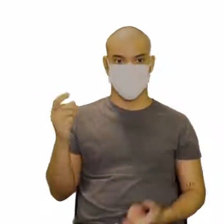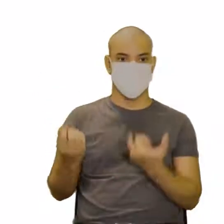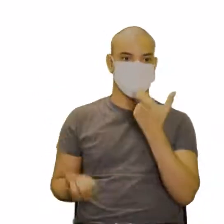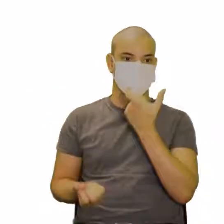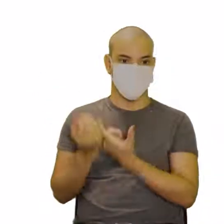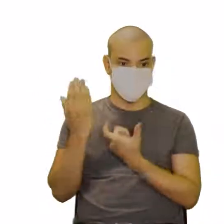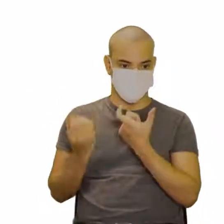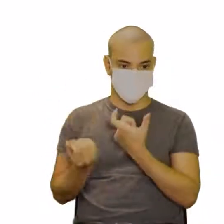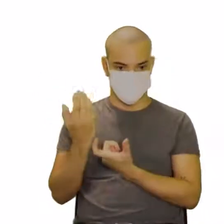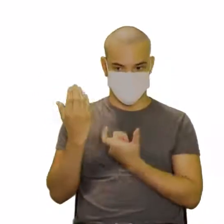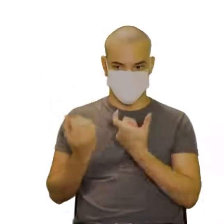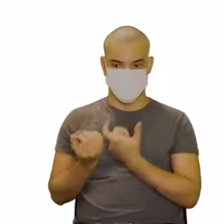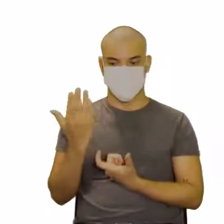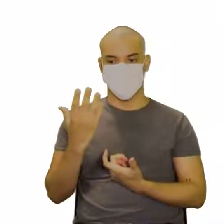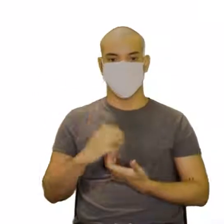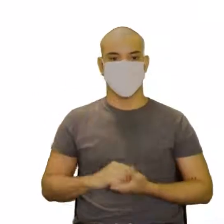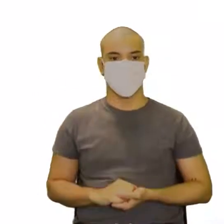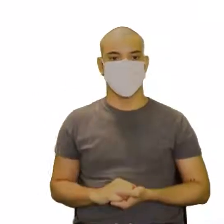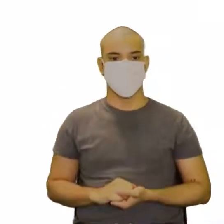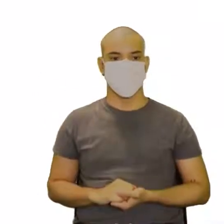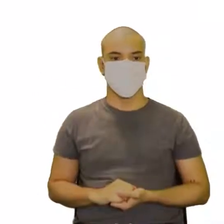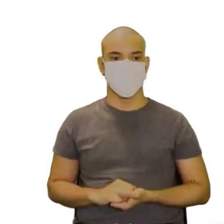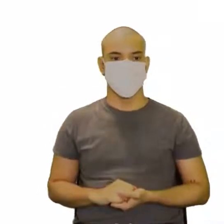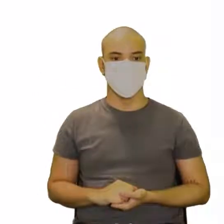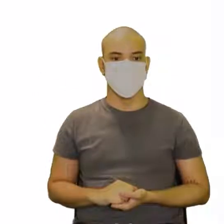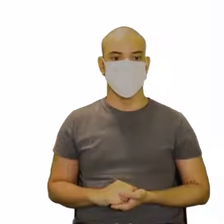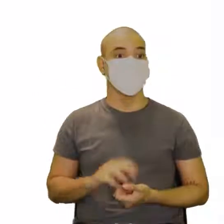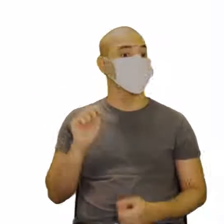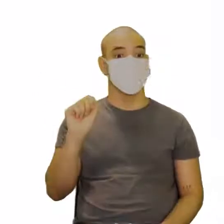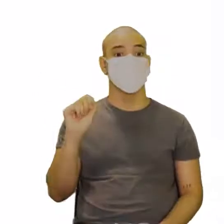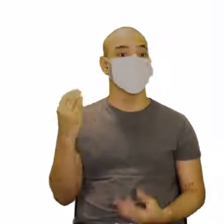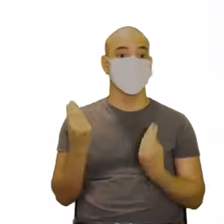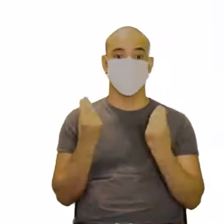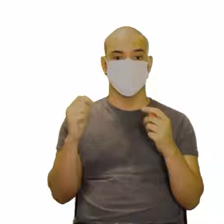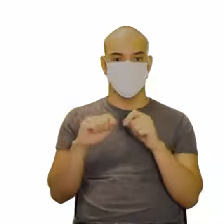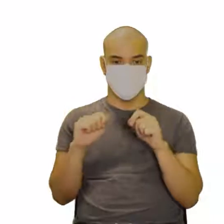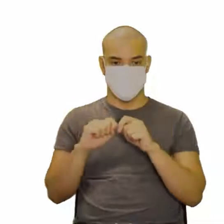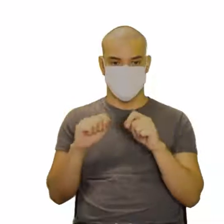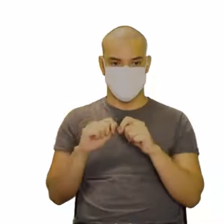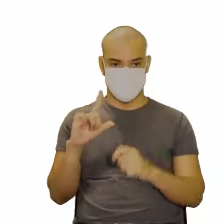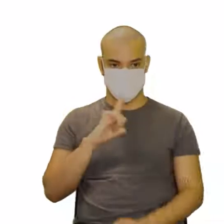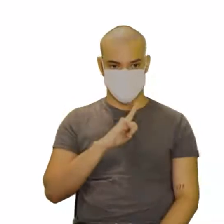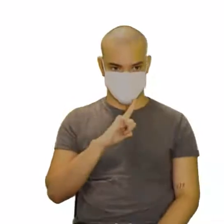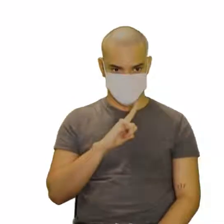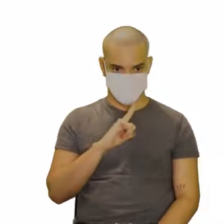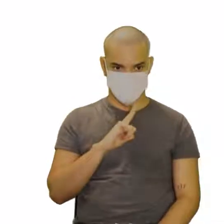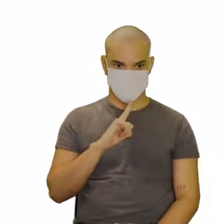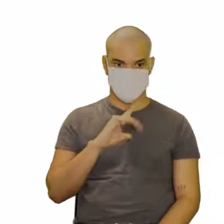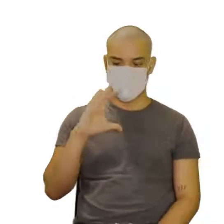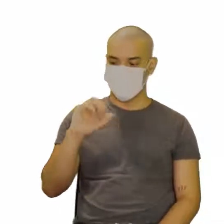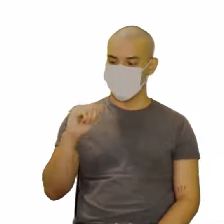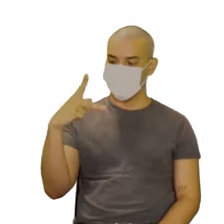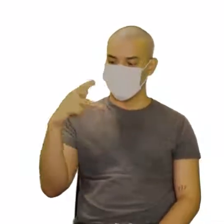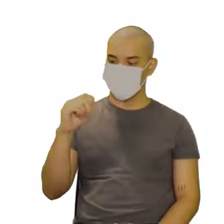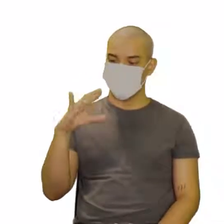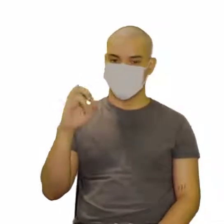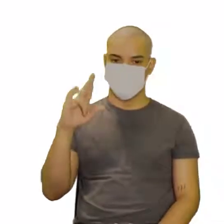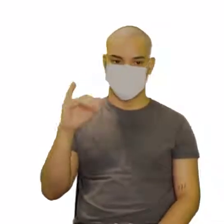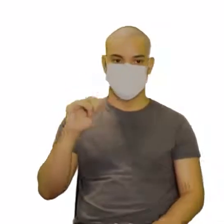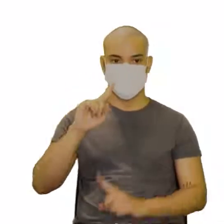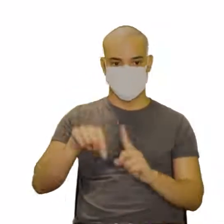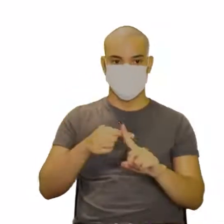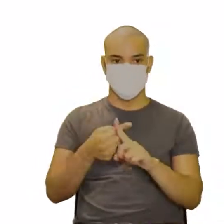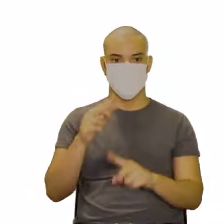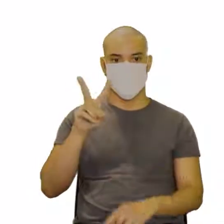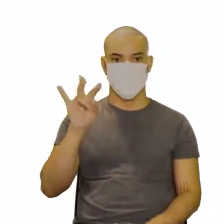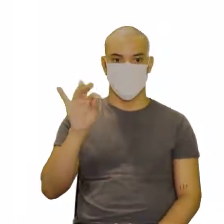carga, ok? E como é que eu faço? Você pega a capacitância e a voltagem. A